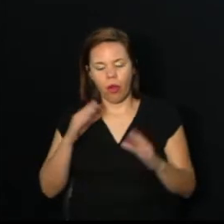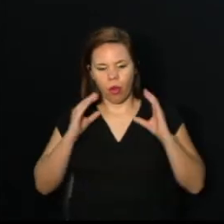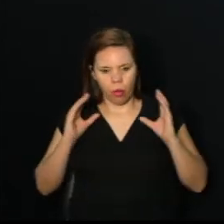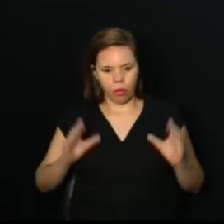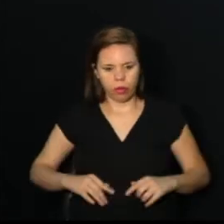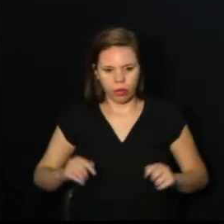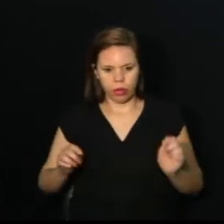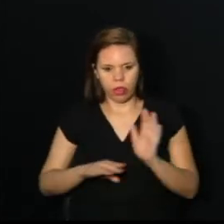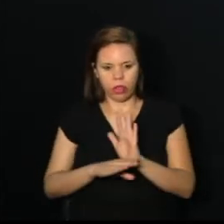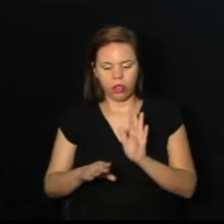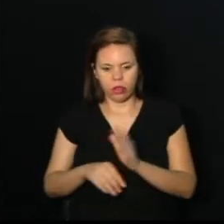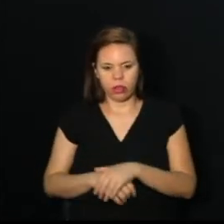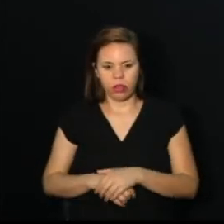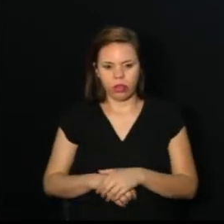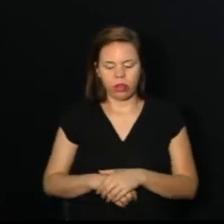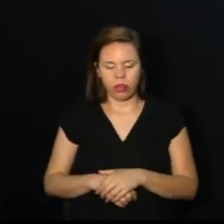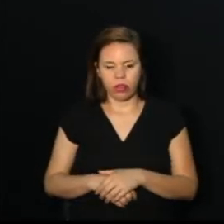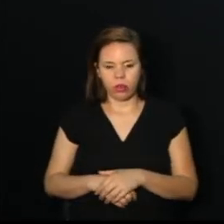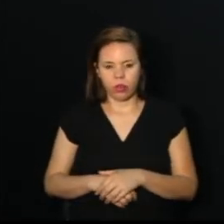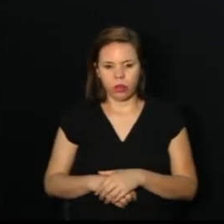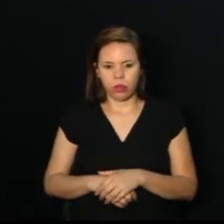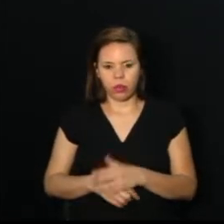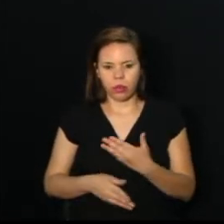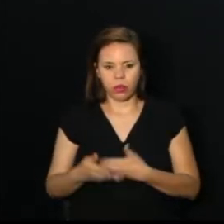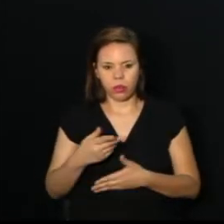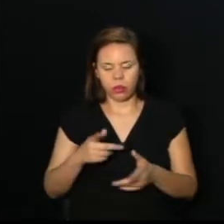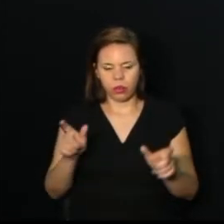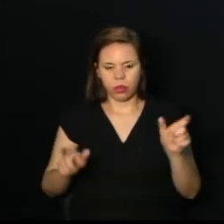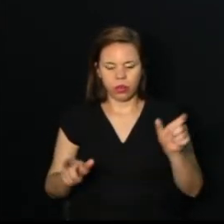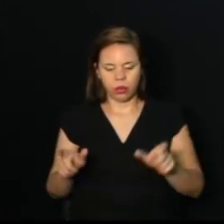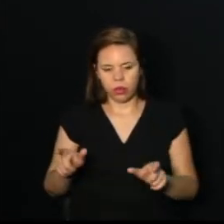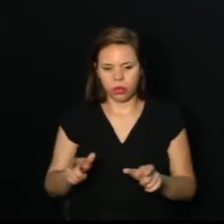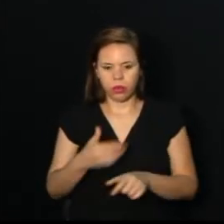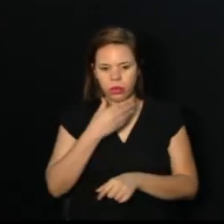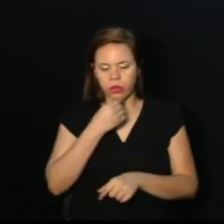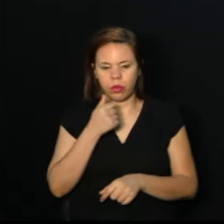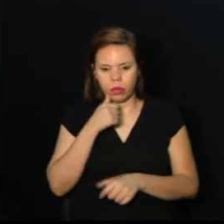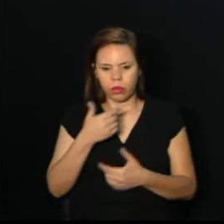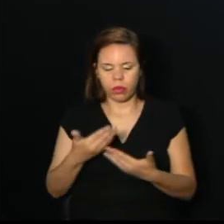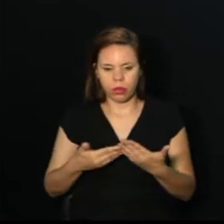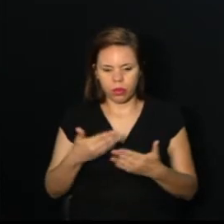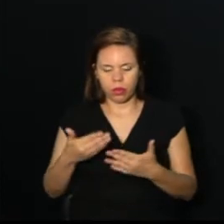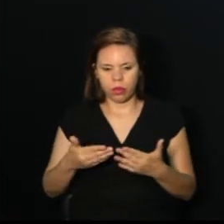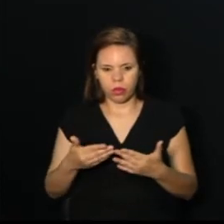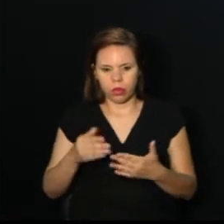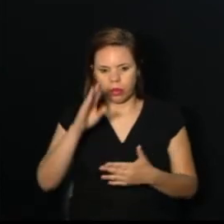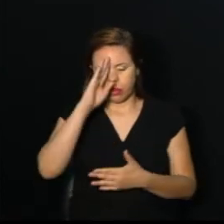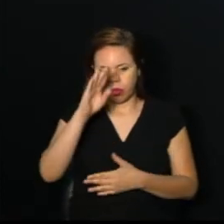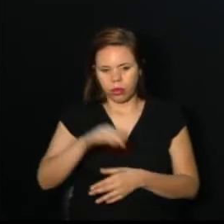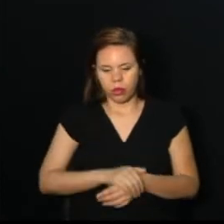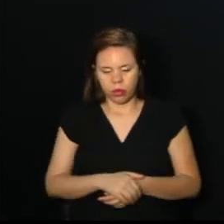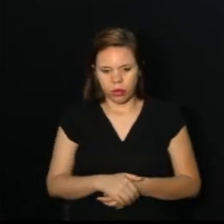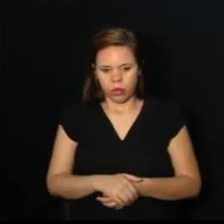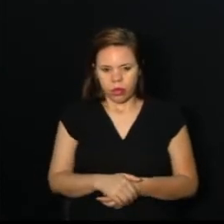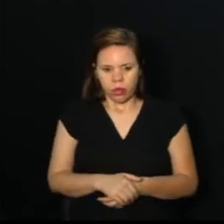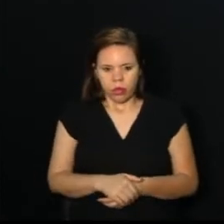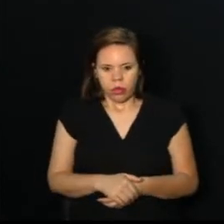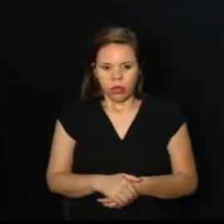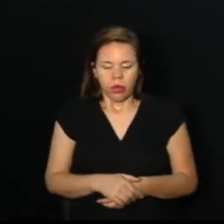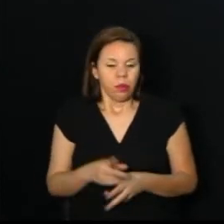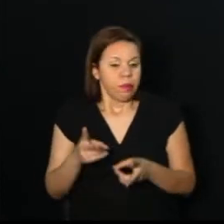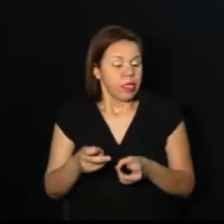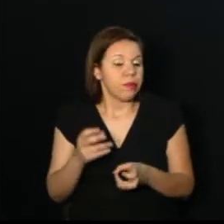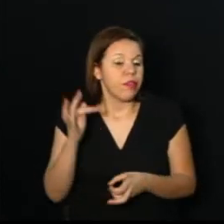comportamento interferiu no dele e no dela, assim por diante, e principalmente prever o